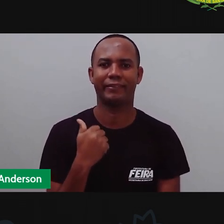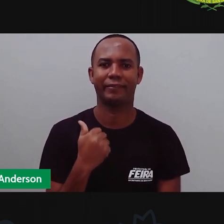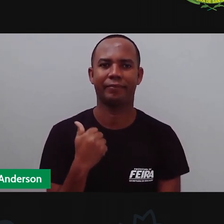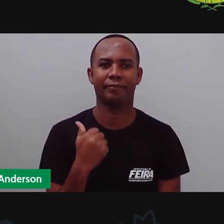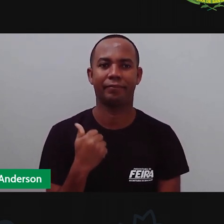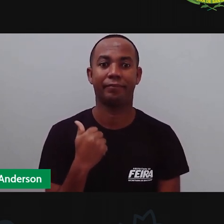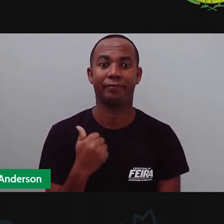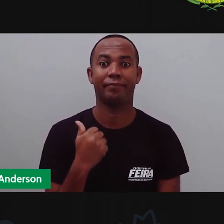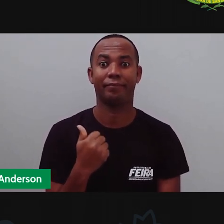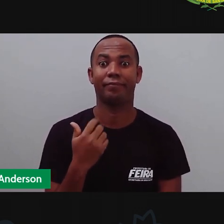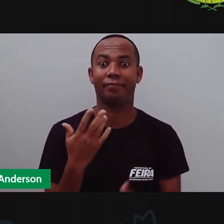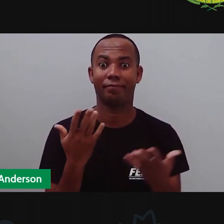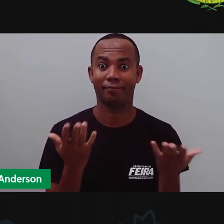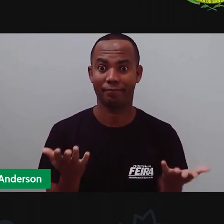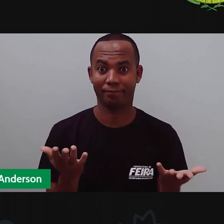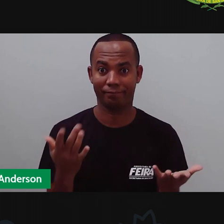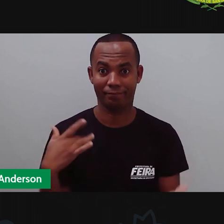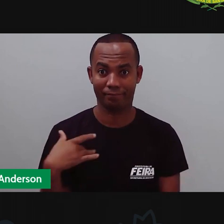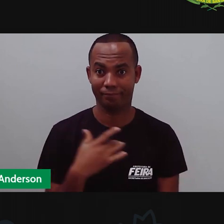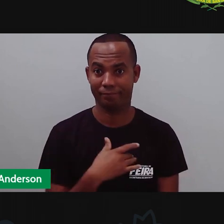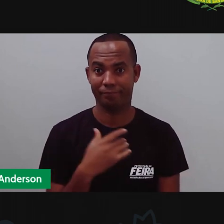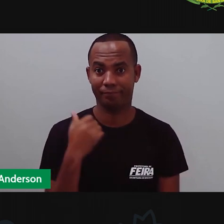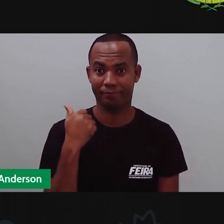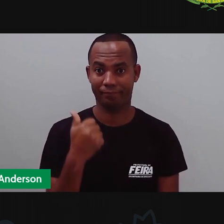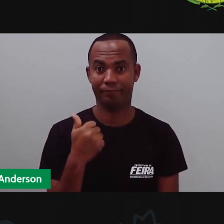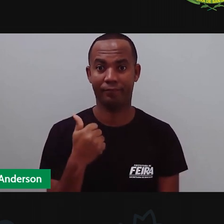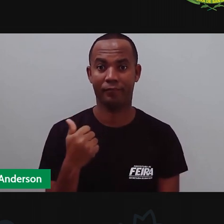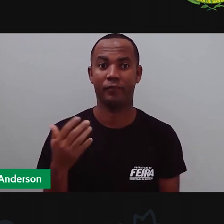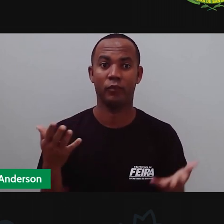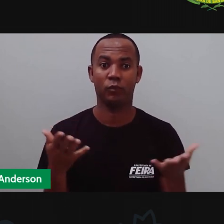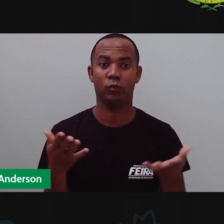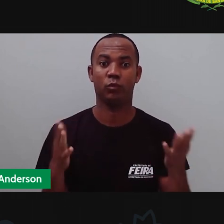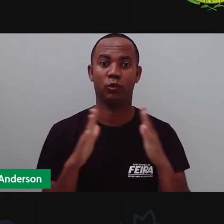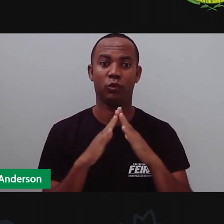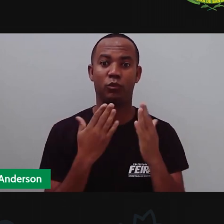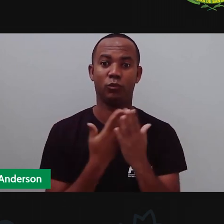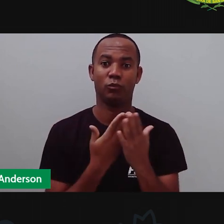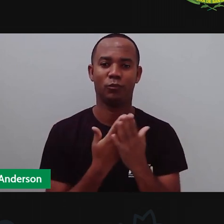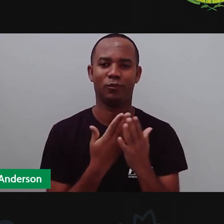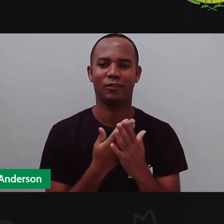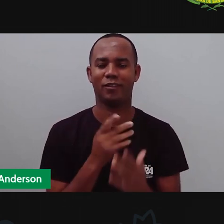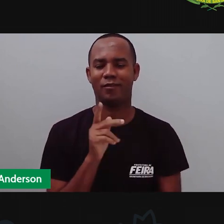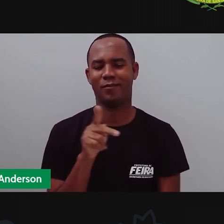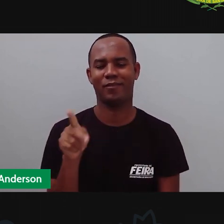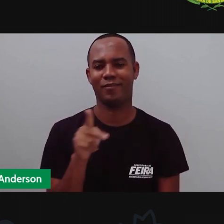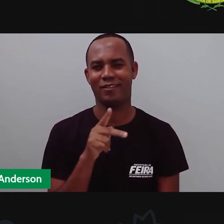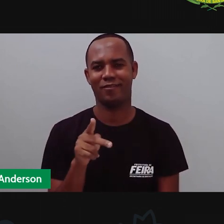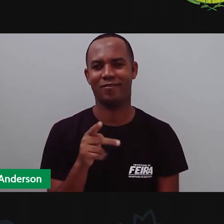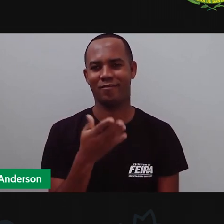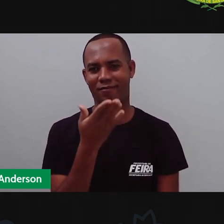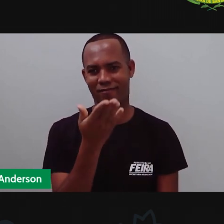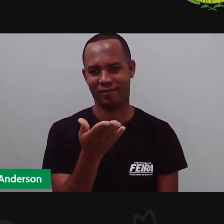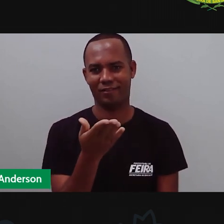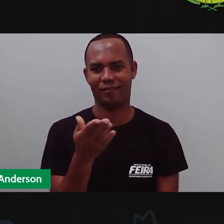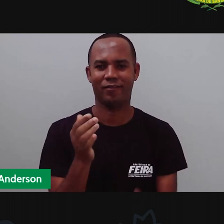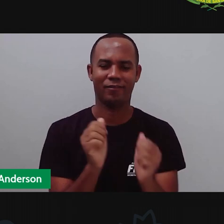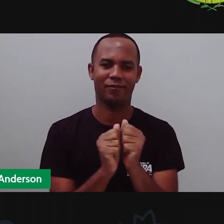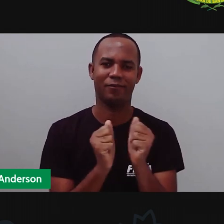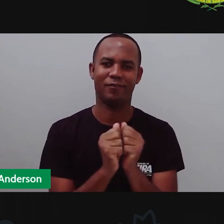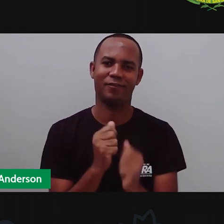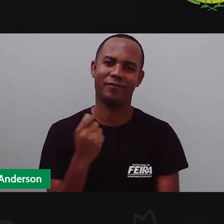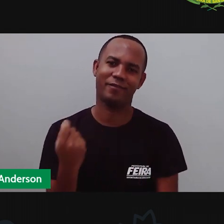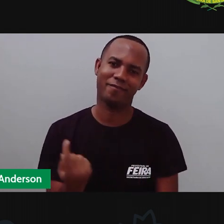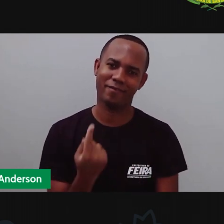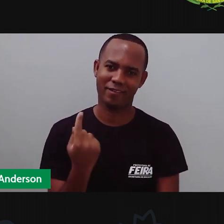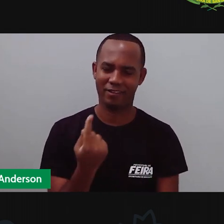amores! Como vocês estão? Mais uma aula de Pró Maria e Anderson. Nossa aula